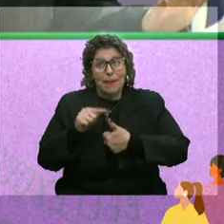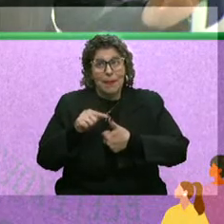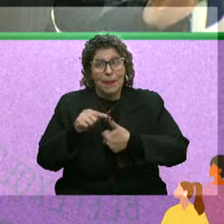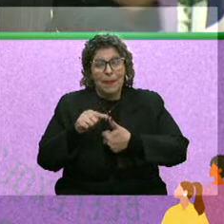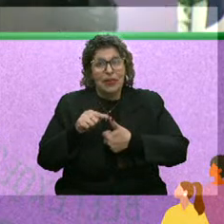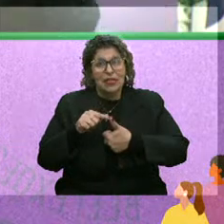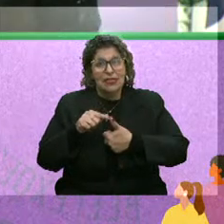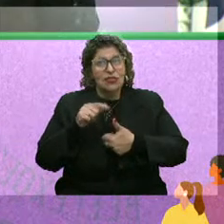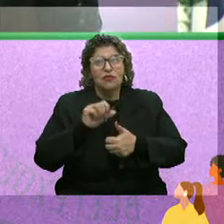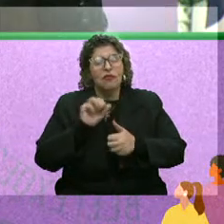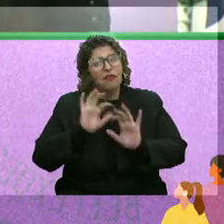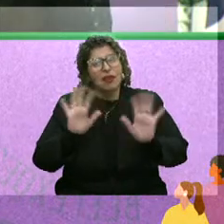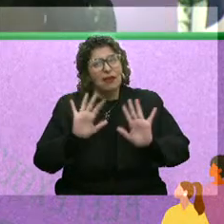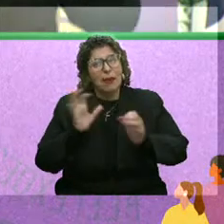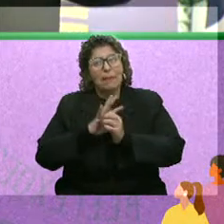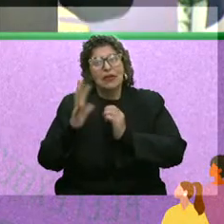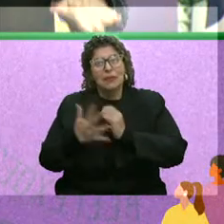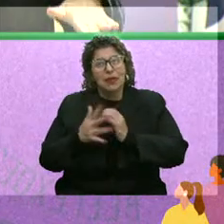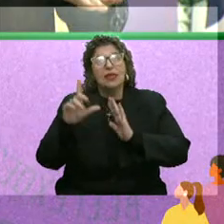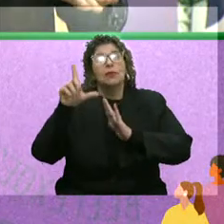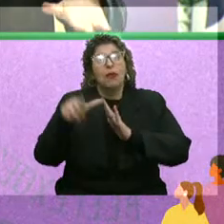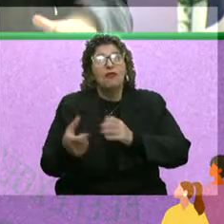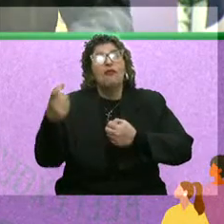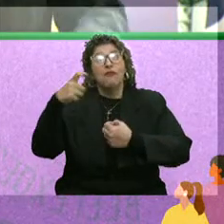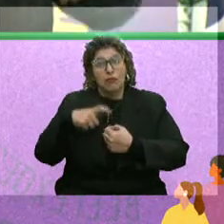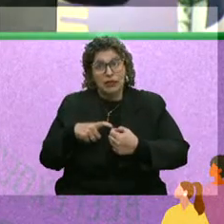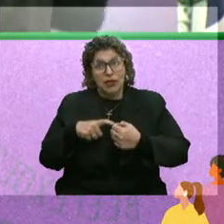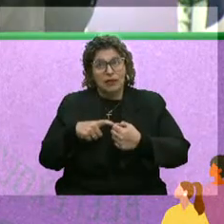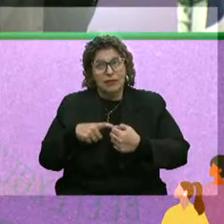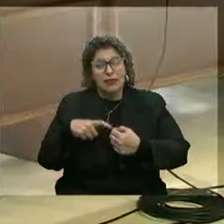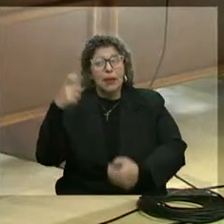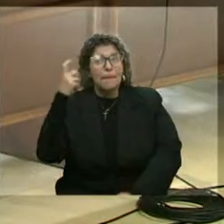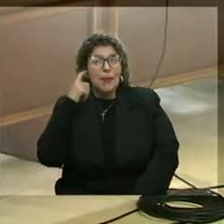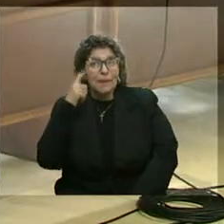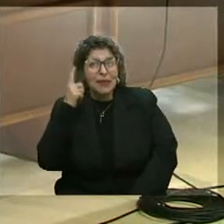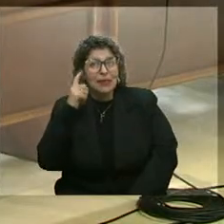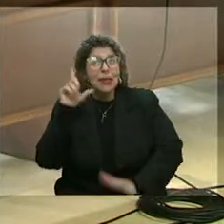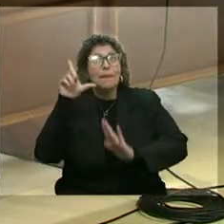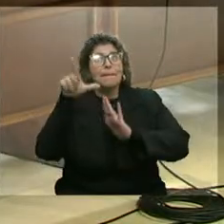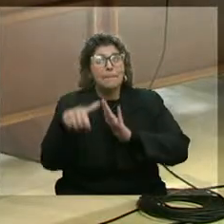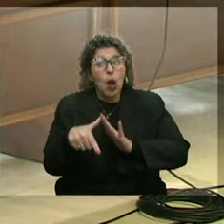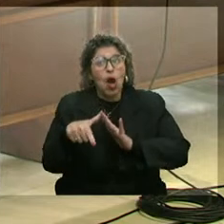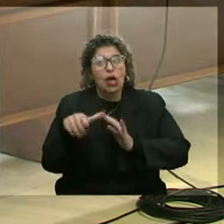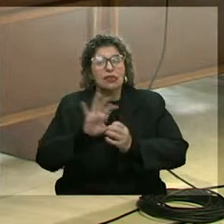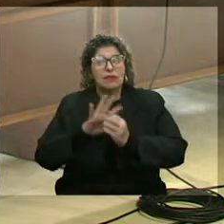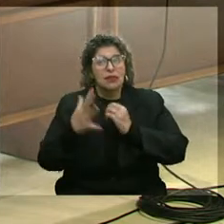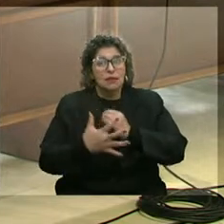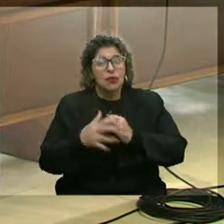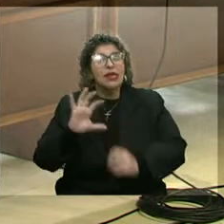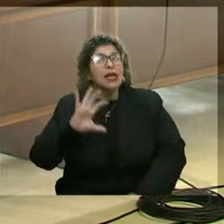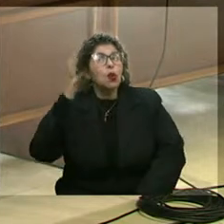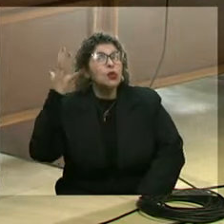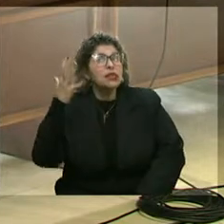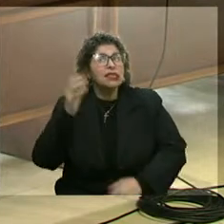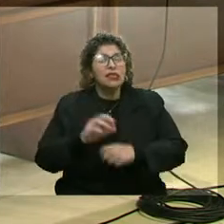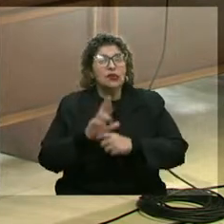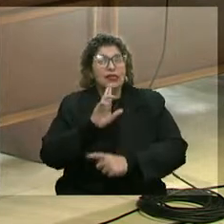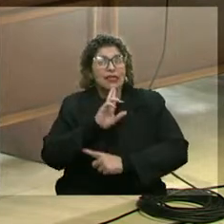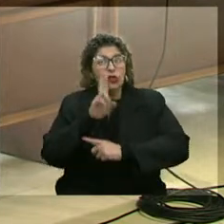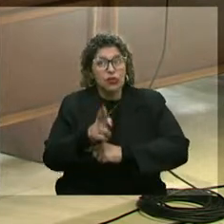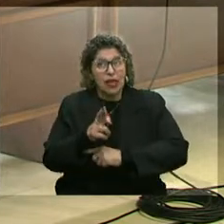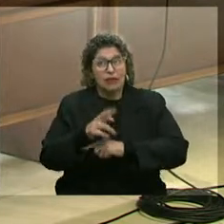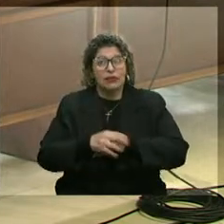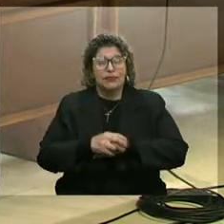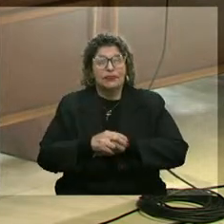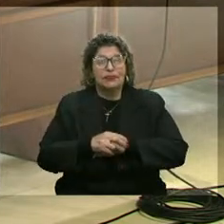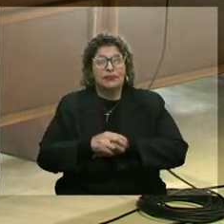sem contar a pandemia, não vamos levar em consideração. Depois vamos botar a pandemia e vamos pensar no pós-pandemia. Vamos ver o que aconteceu, então, nesses resultados.